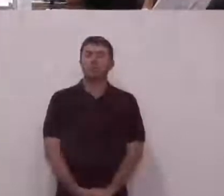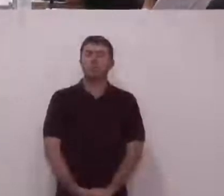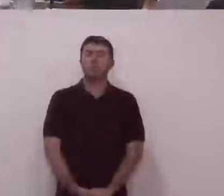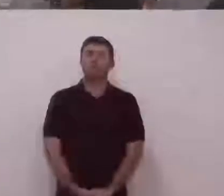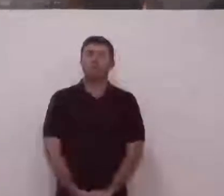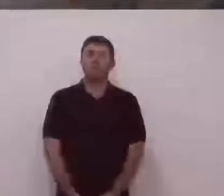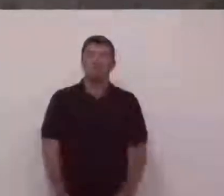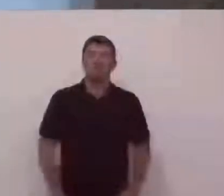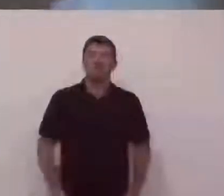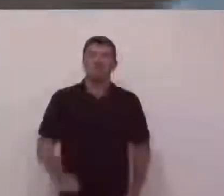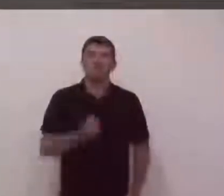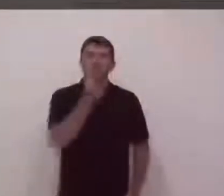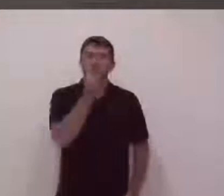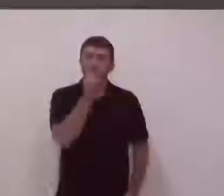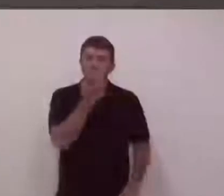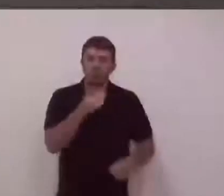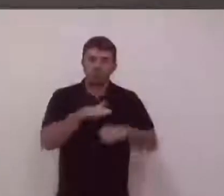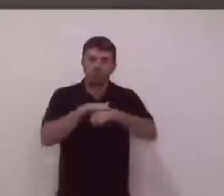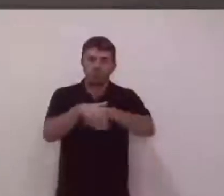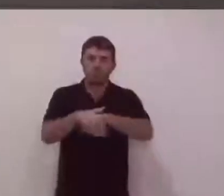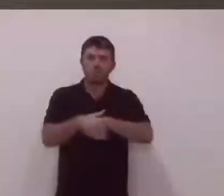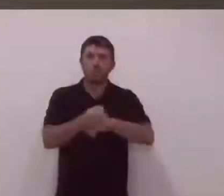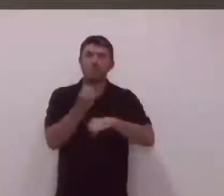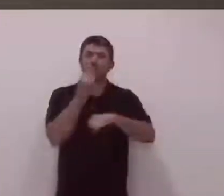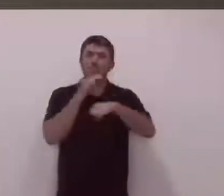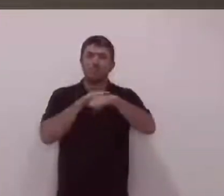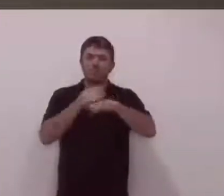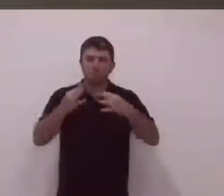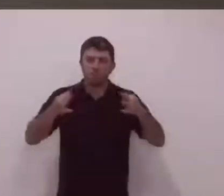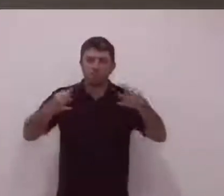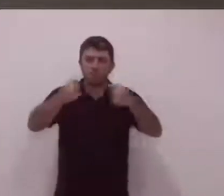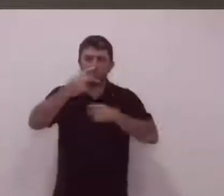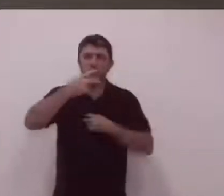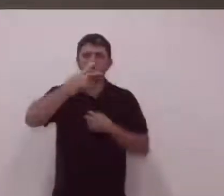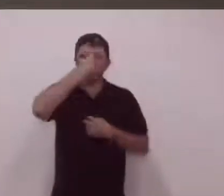boa noite boa noite ao público presente boa noite a todos